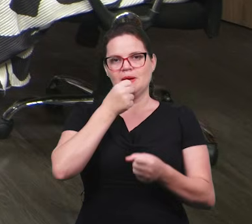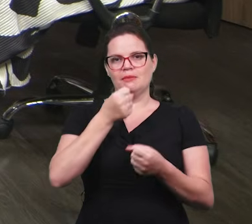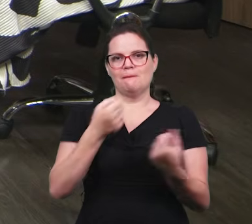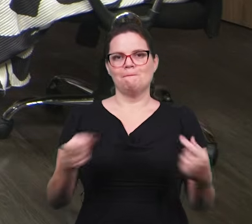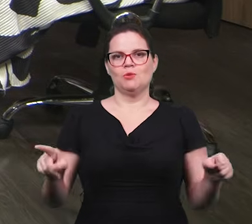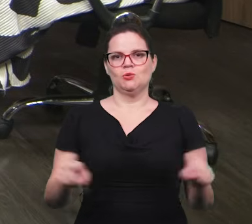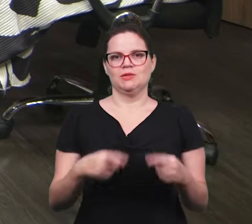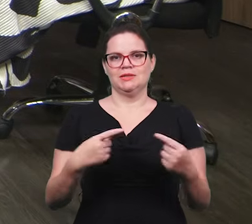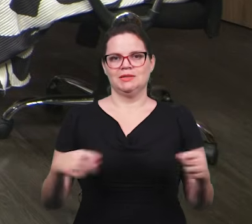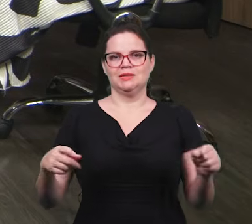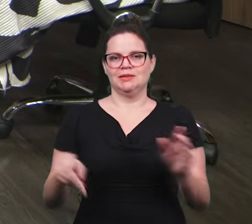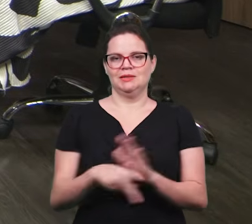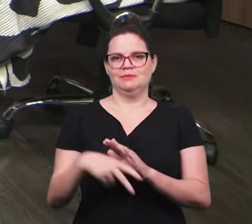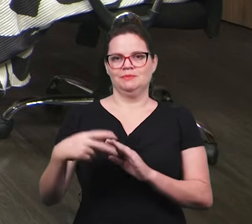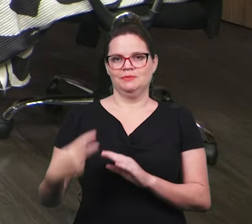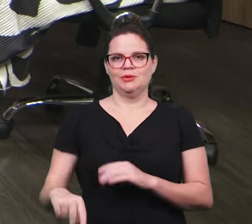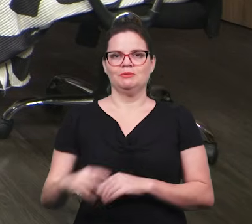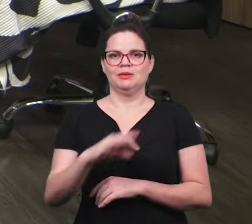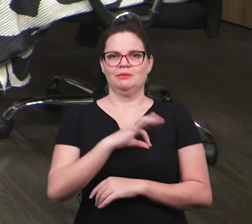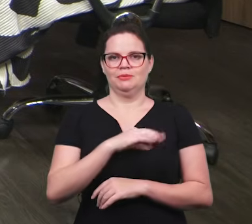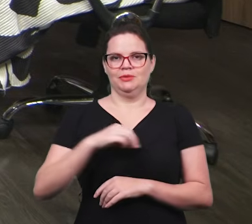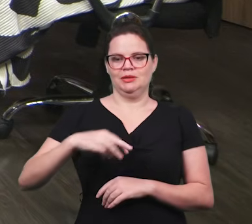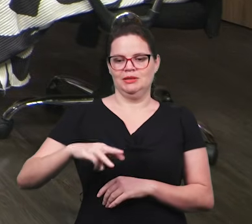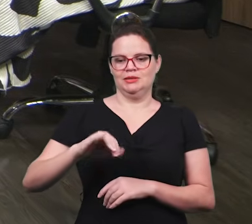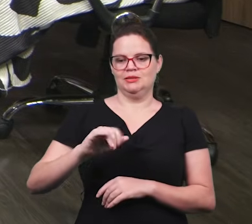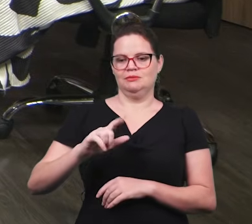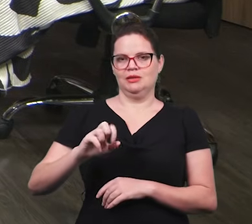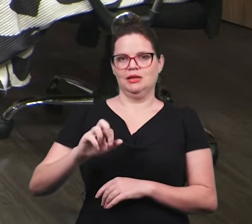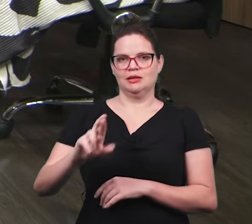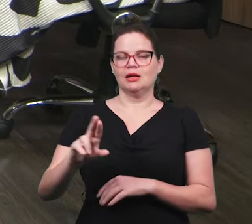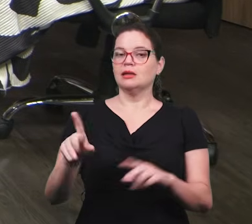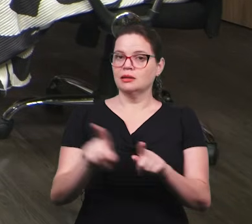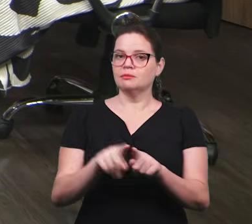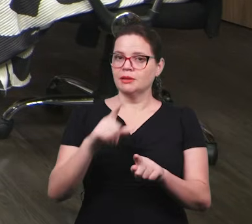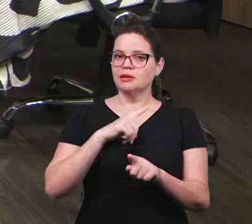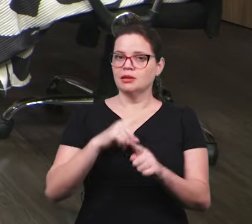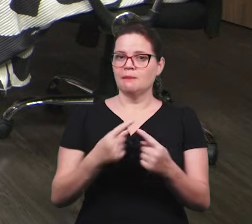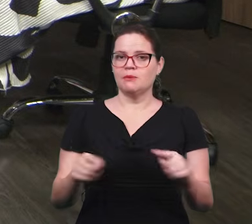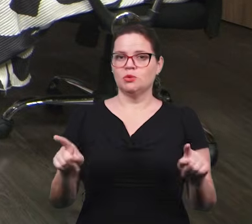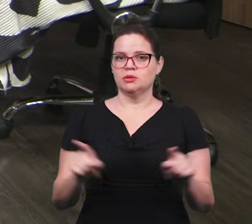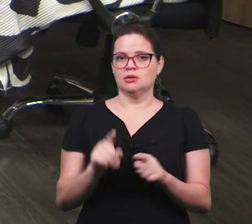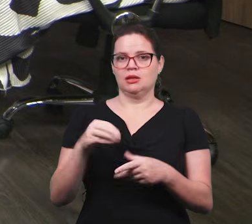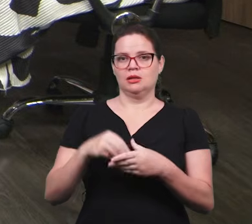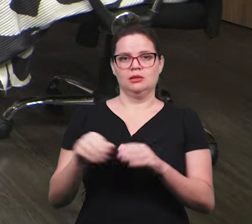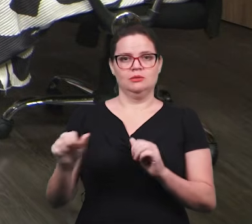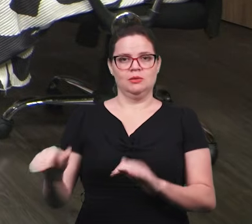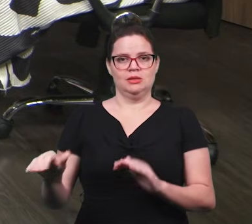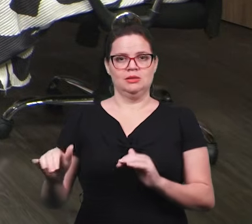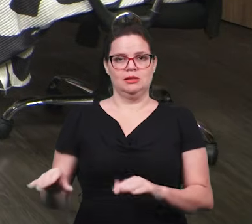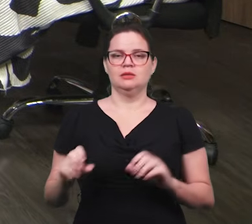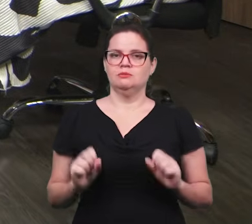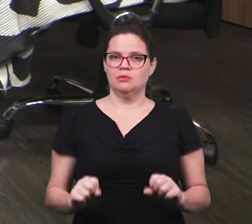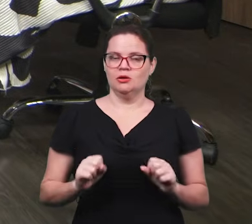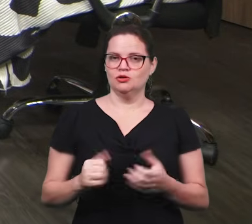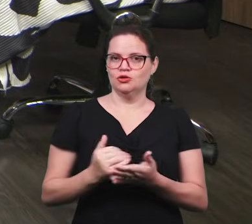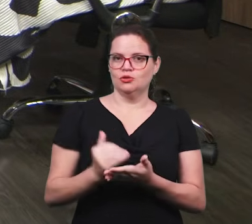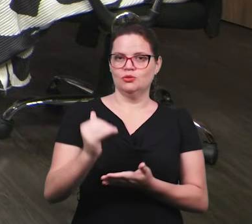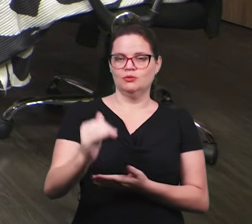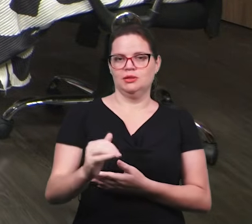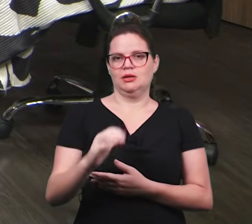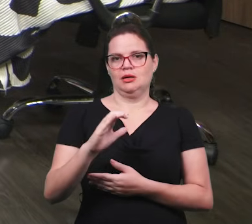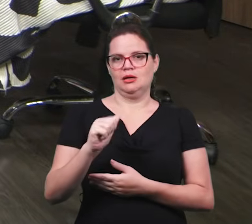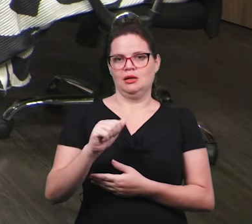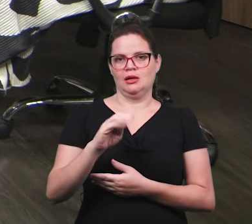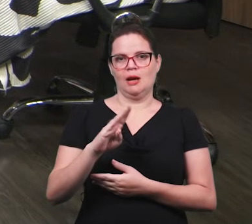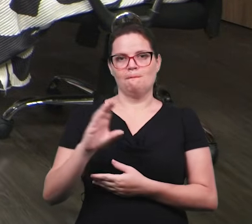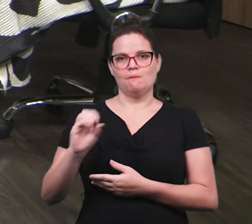Militar, e eu gostaria de enfatizar, aqui também tem a carreira de músico do Exército, que ele pode entrar inclusive como cabo.